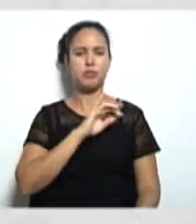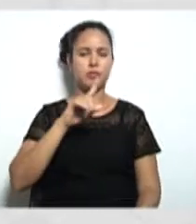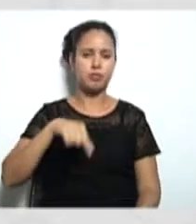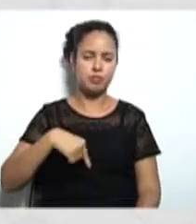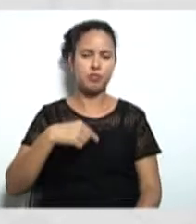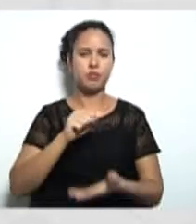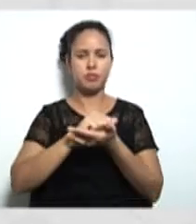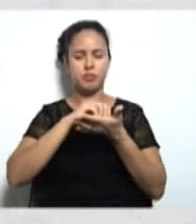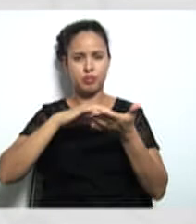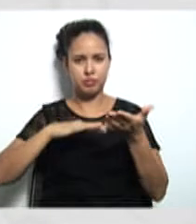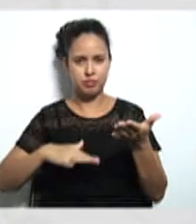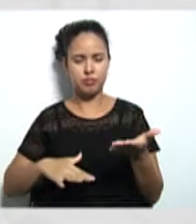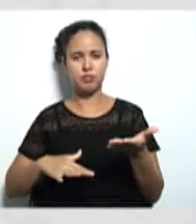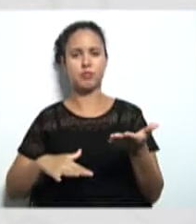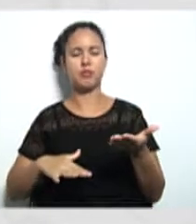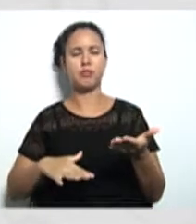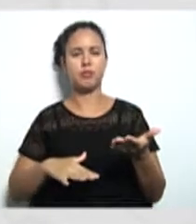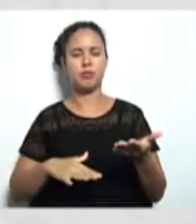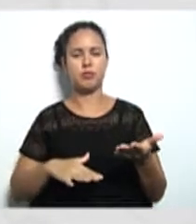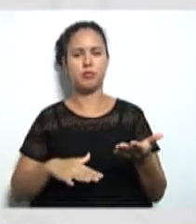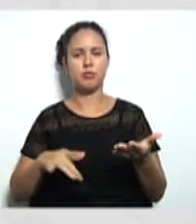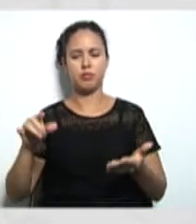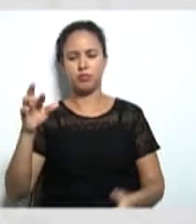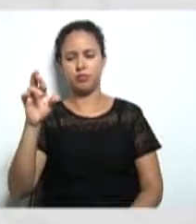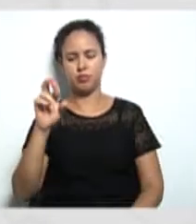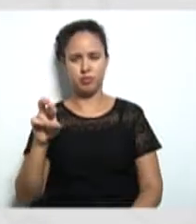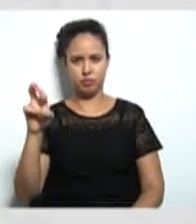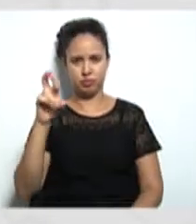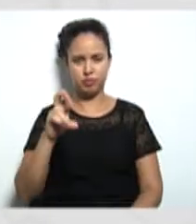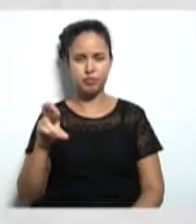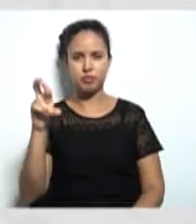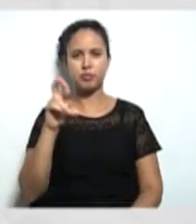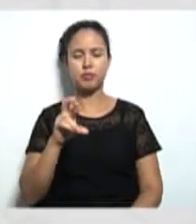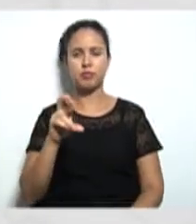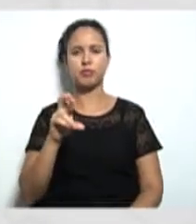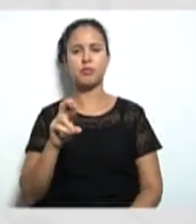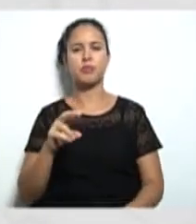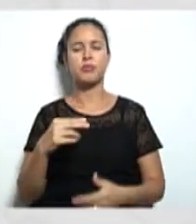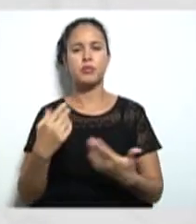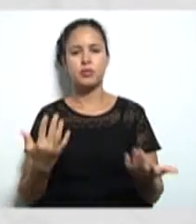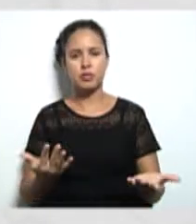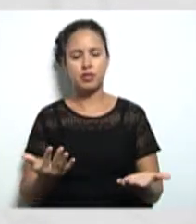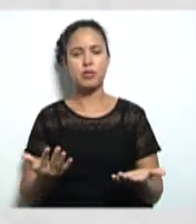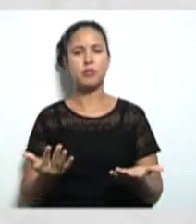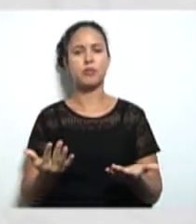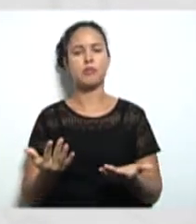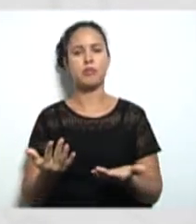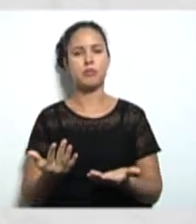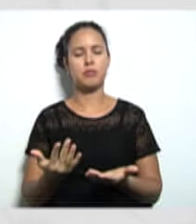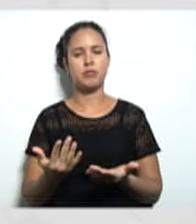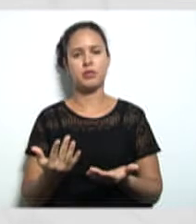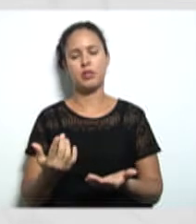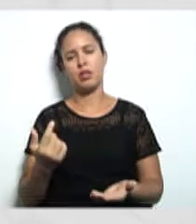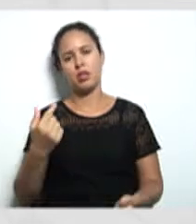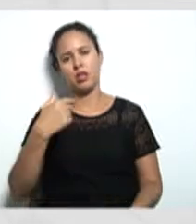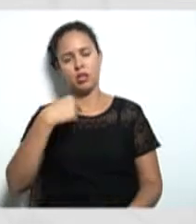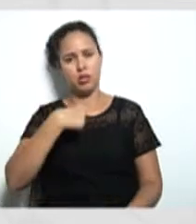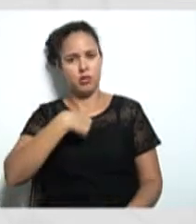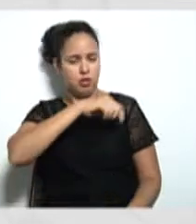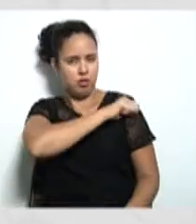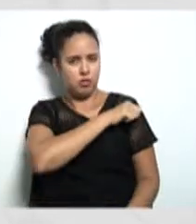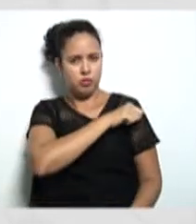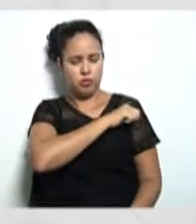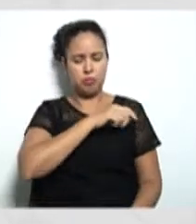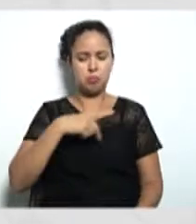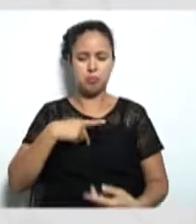atividade de observação. Então, nesse momento, né, eu vou a